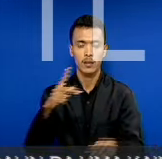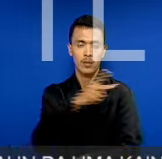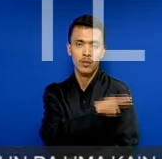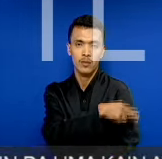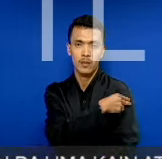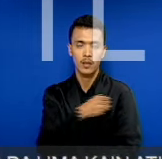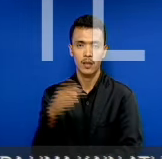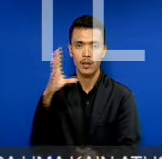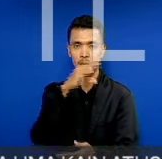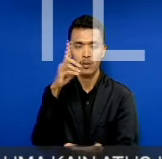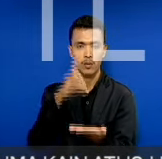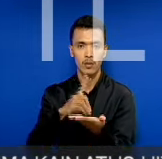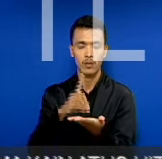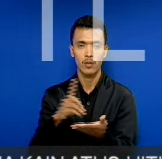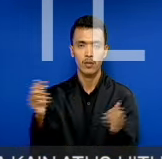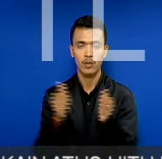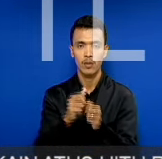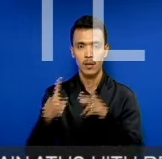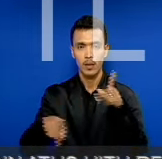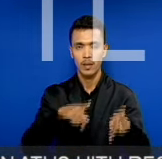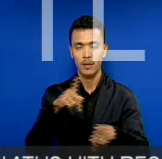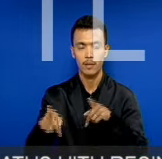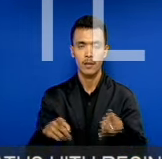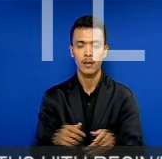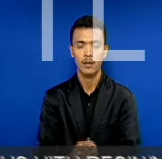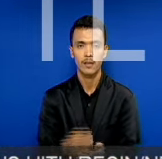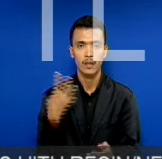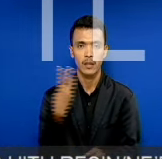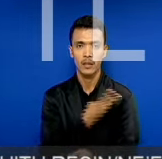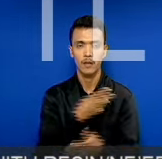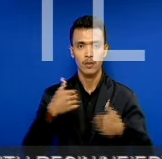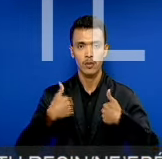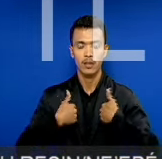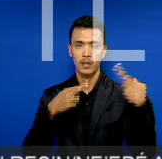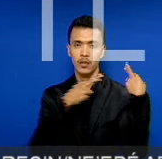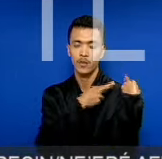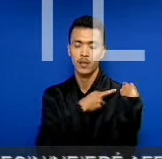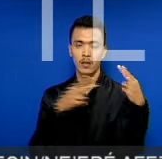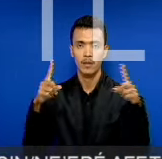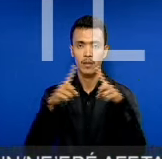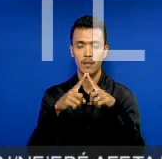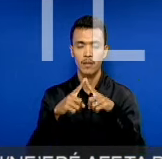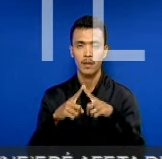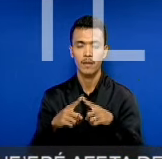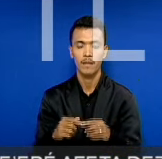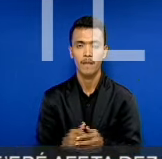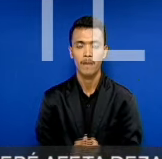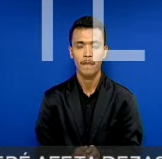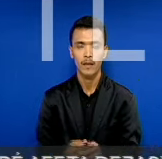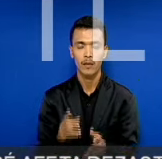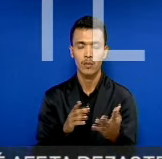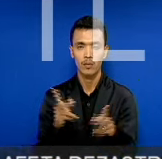professional saúdi niniang, o paciente niniang, nebema katak, itamos iha responsabilidade ba iha tomar responsabilidade